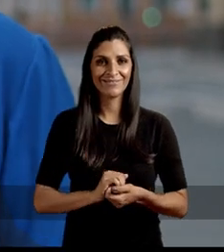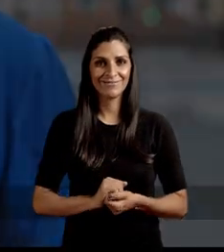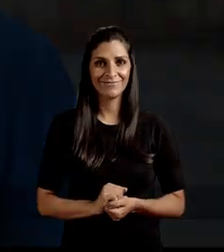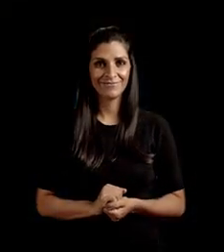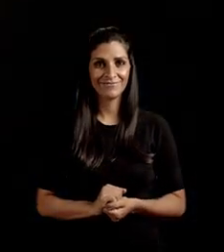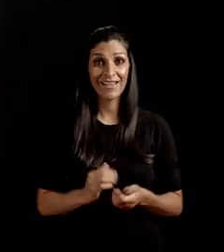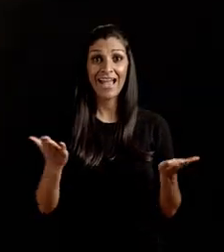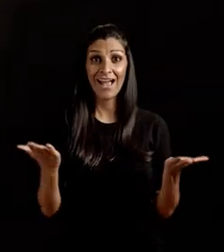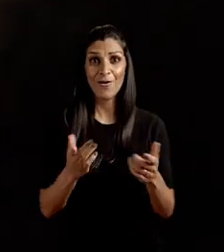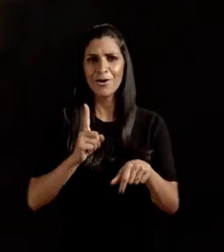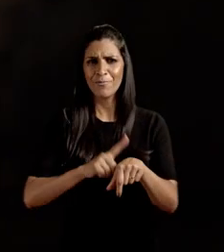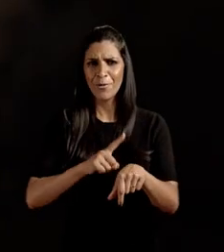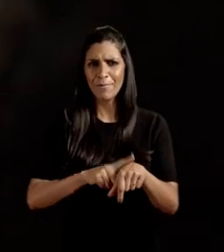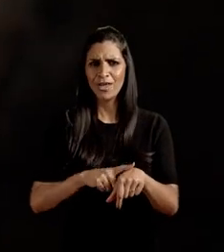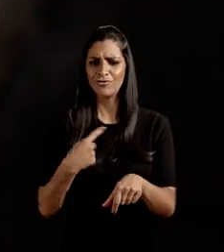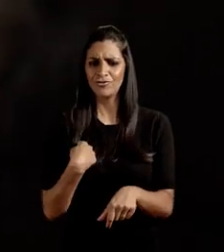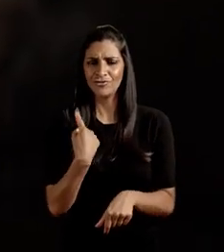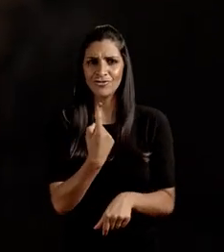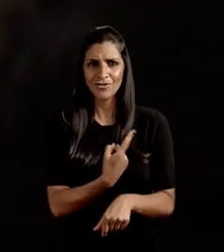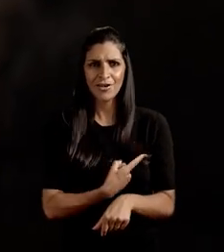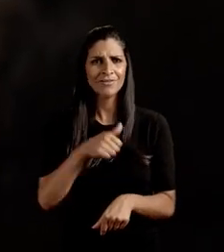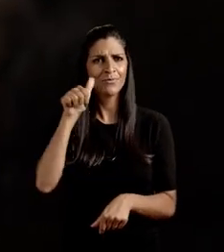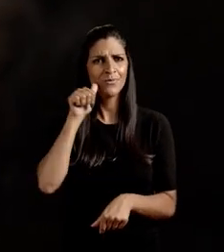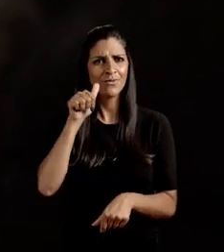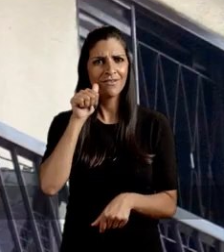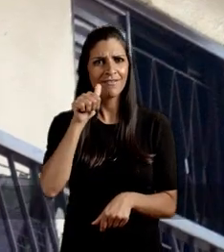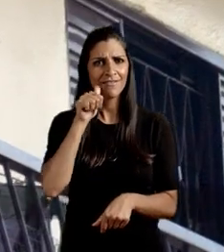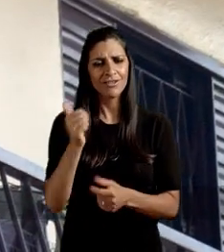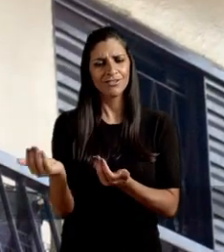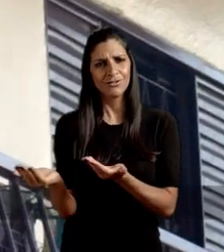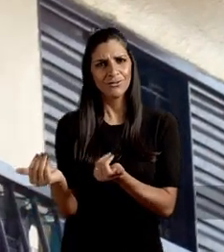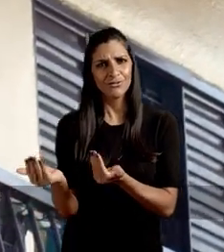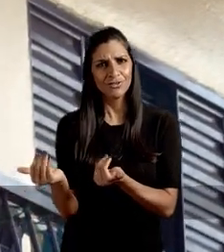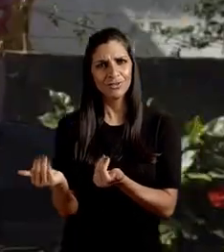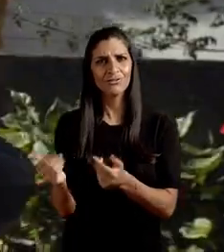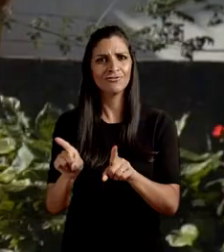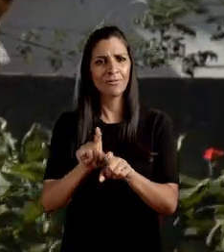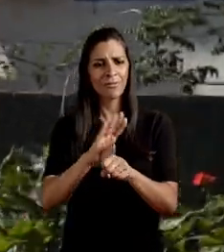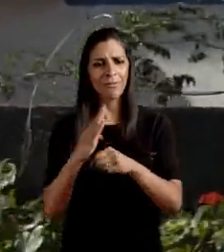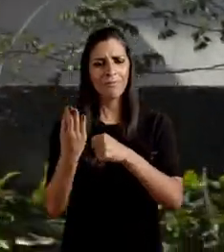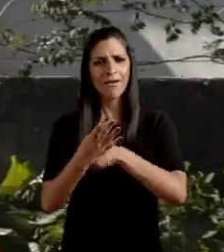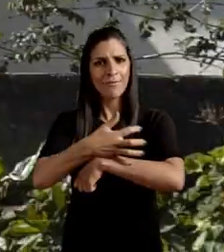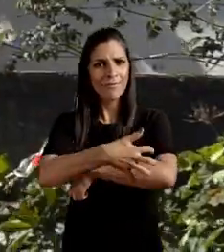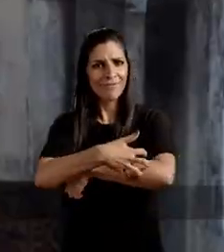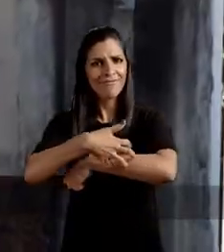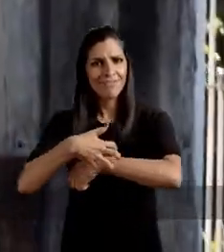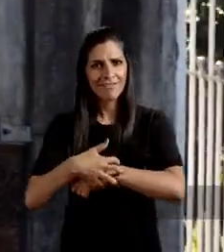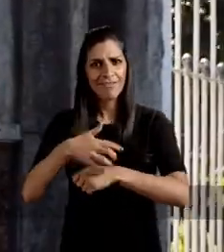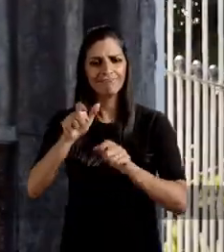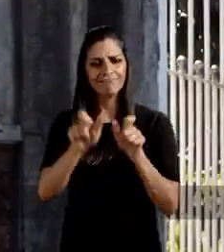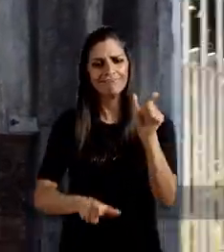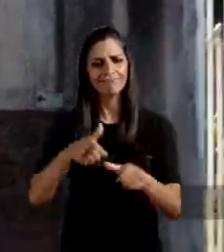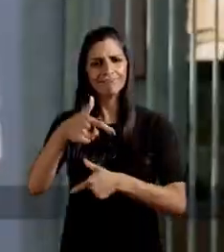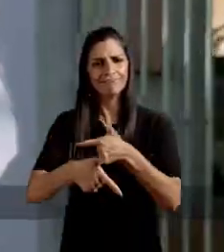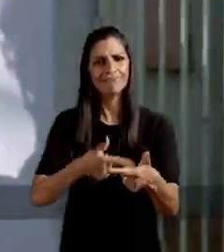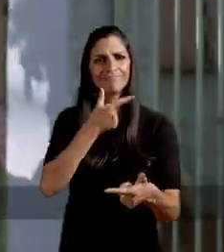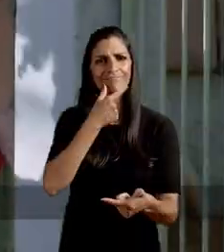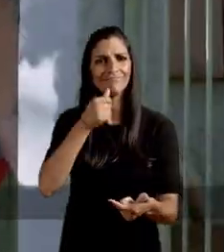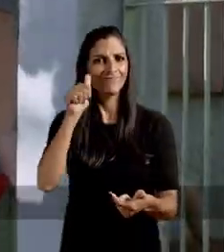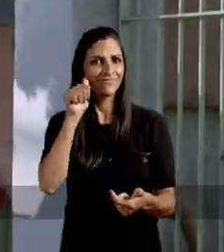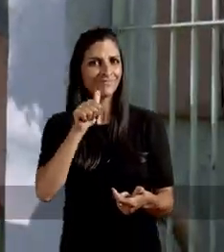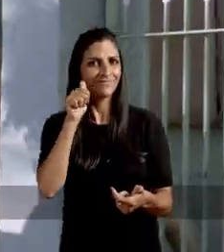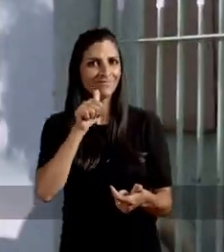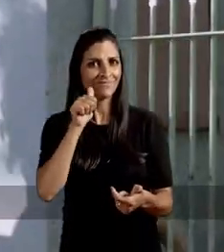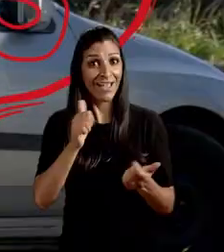65. Agora chegou a nossa vez. A vez das mulheres, da juventude, dos bairros de periferia, dos trabalhadores,